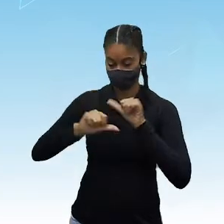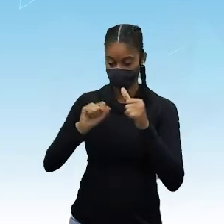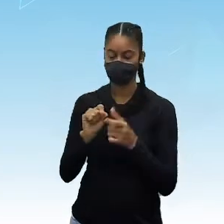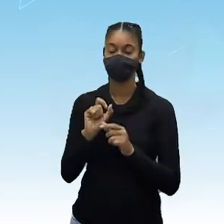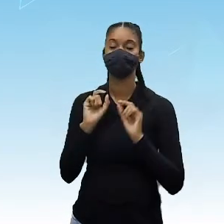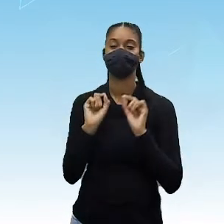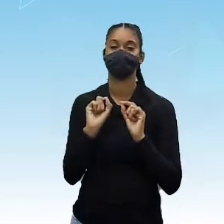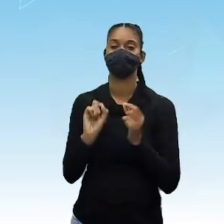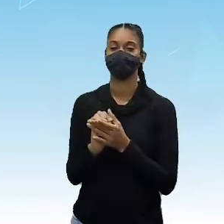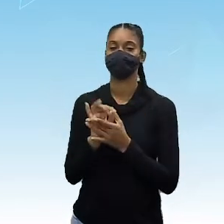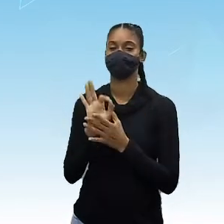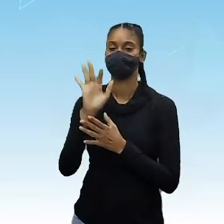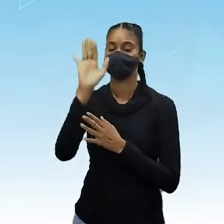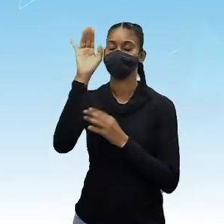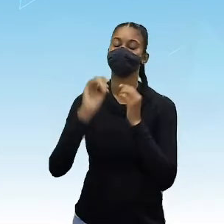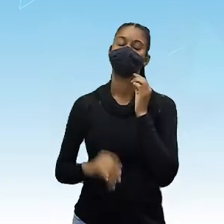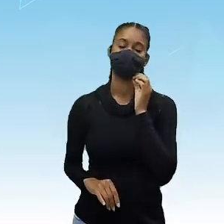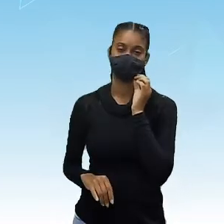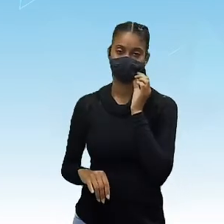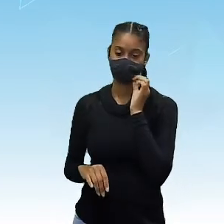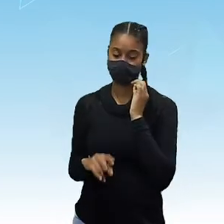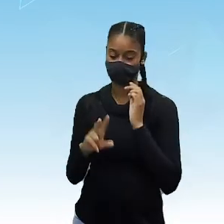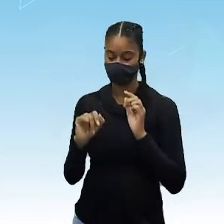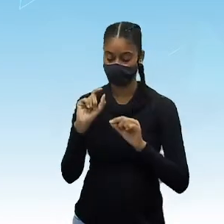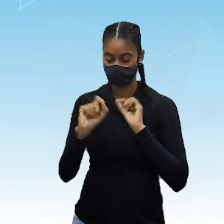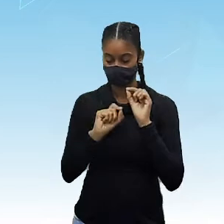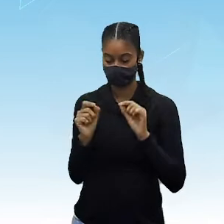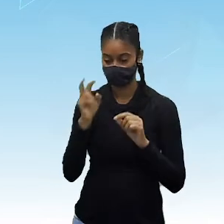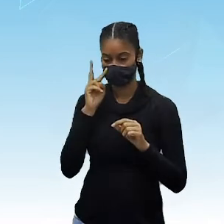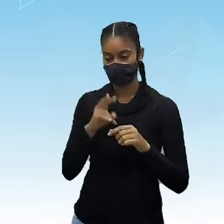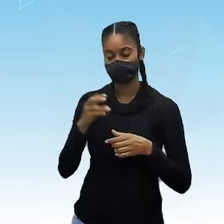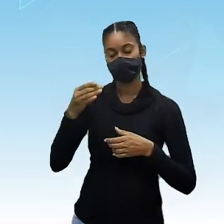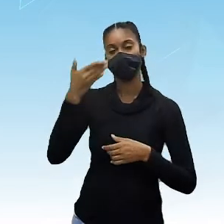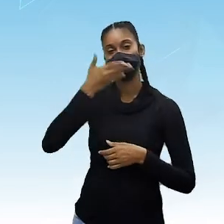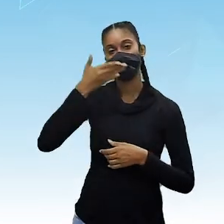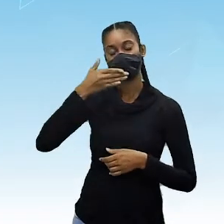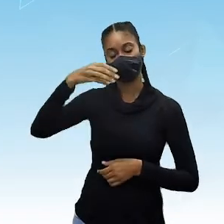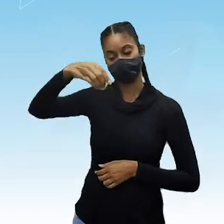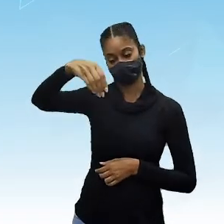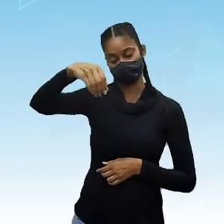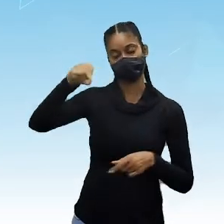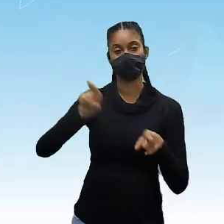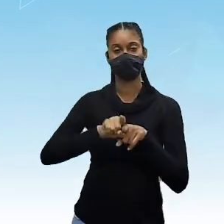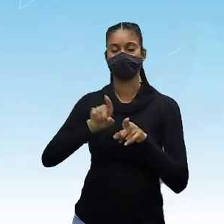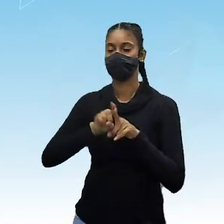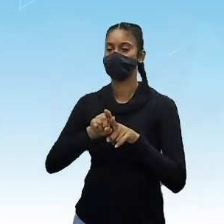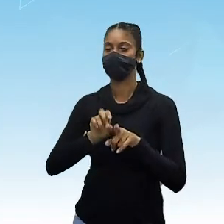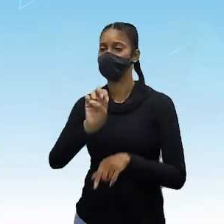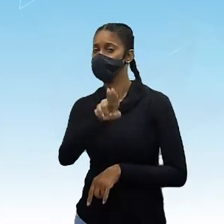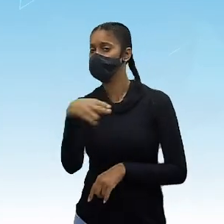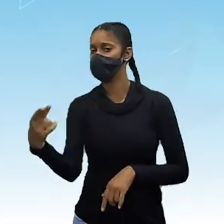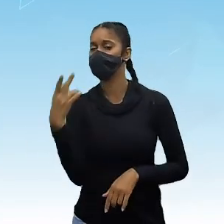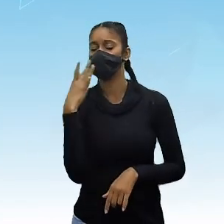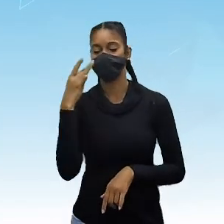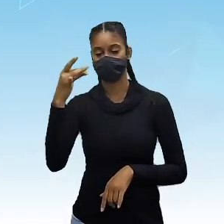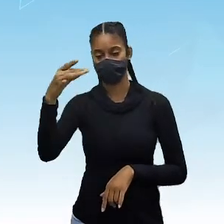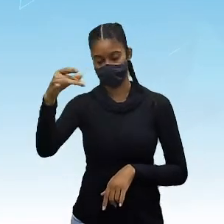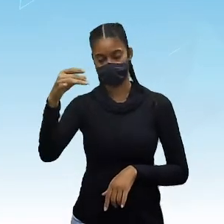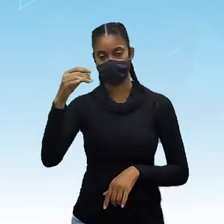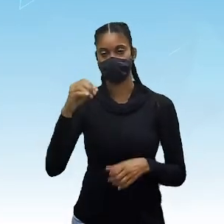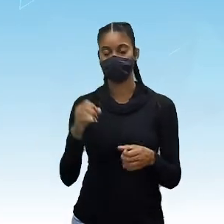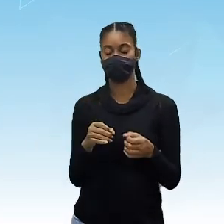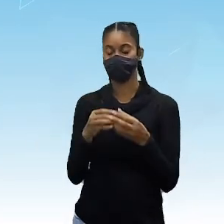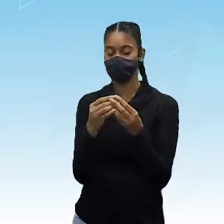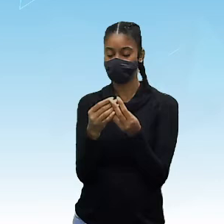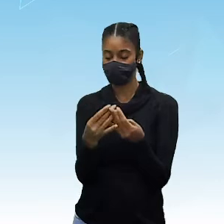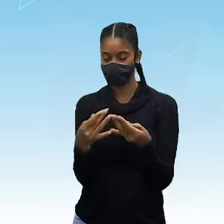transformar em vapor. Quando você vai lá e coloca açúcar ou coloca sal, algo que se dissolva em grande quantidade